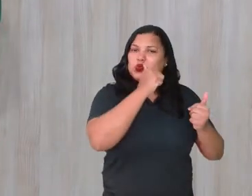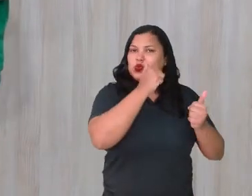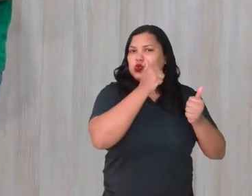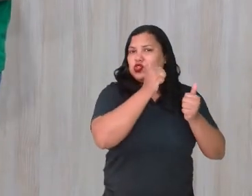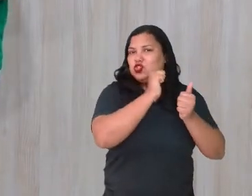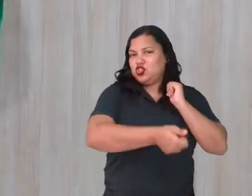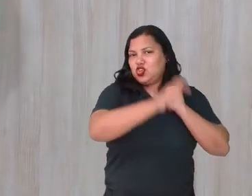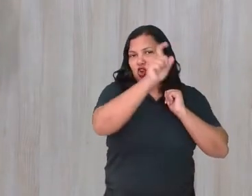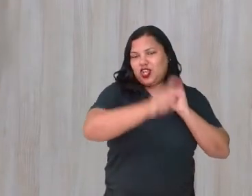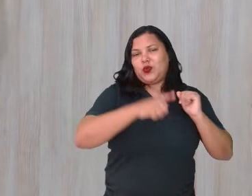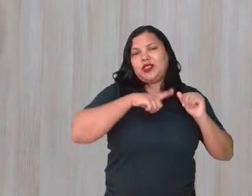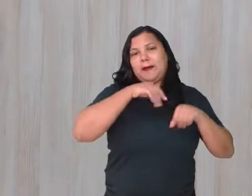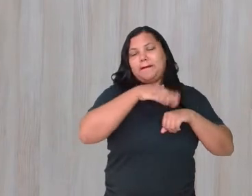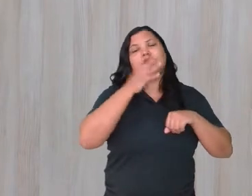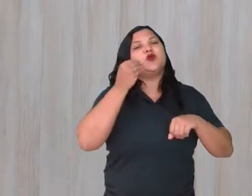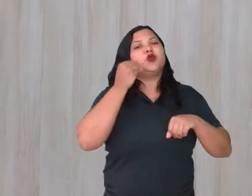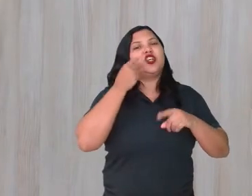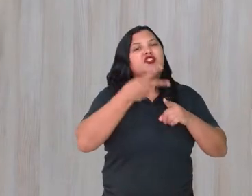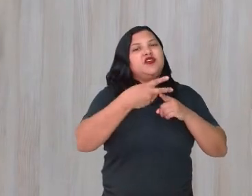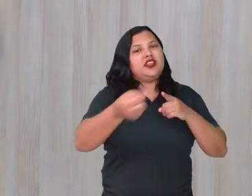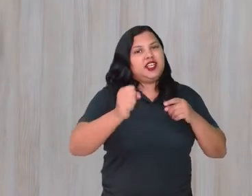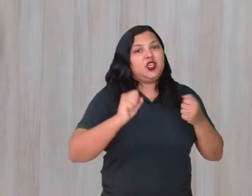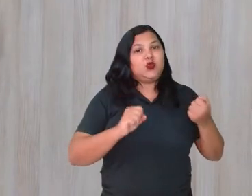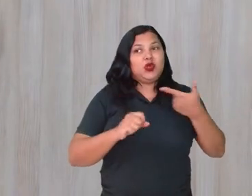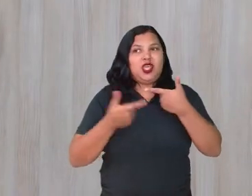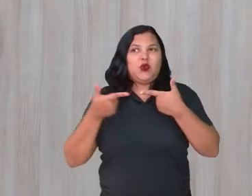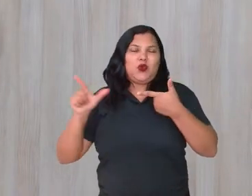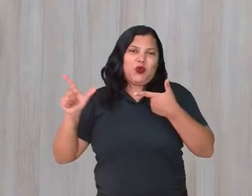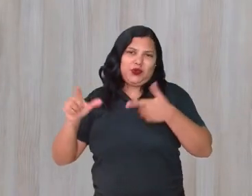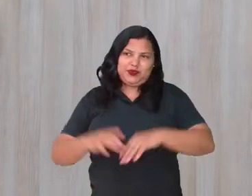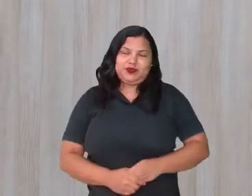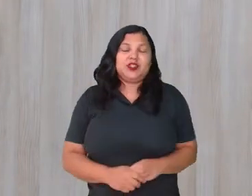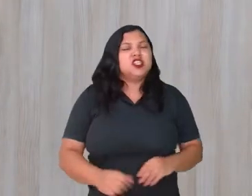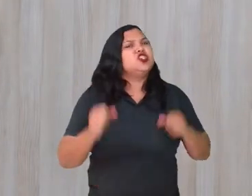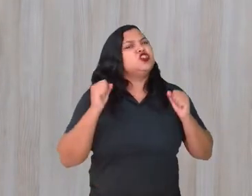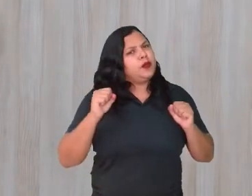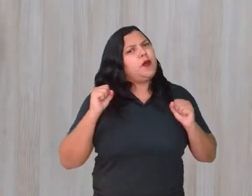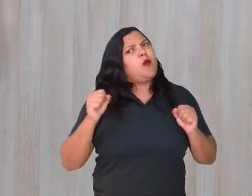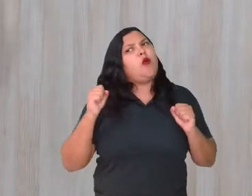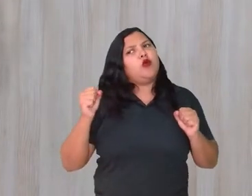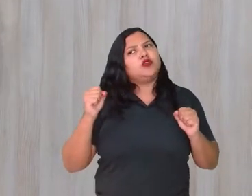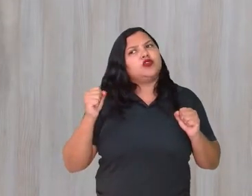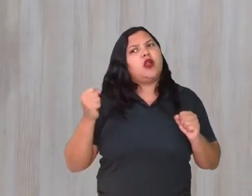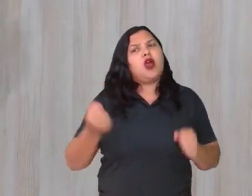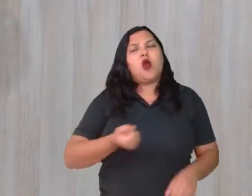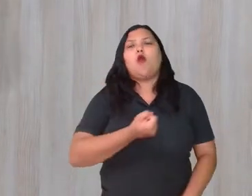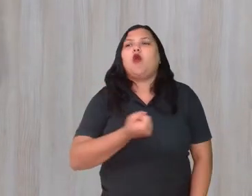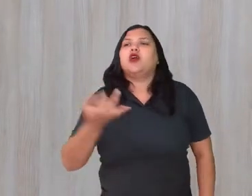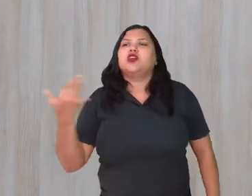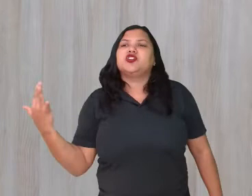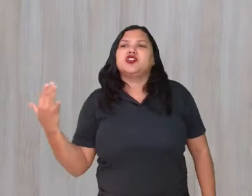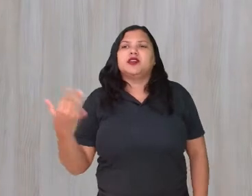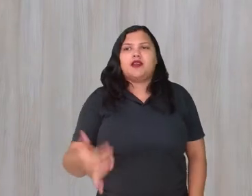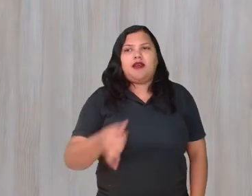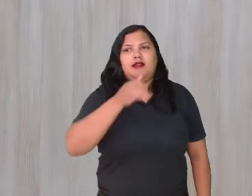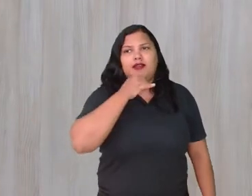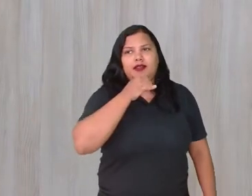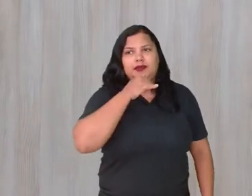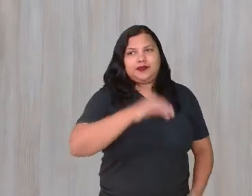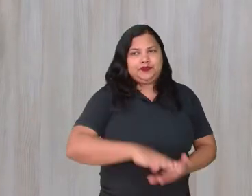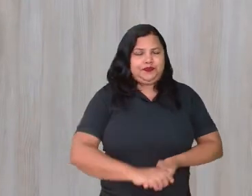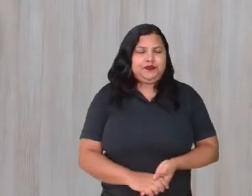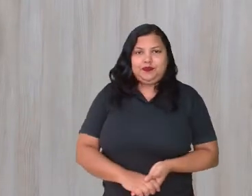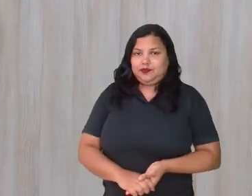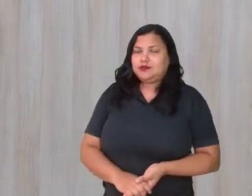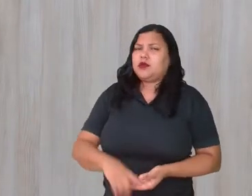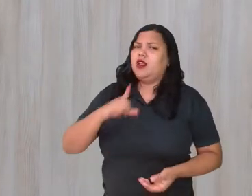mais chance do que esse daí. A gente vai perceber que a gente pode numerar muitas vezes isso, a gente pode calcular muitas vezes isso,